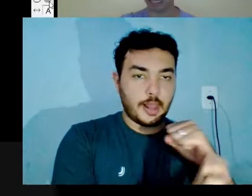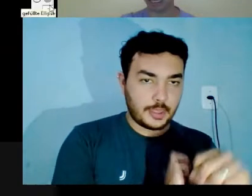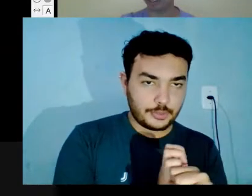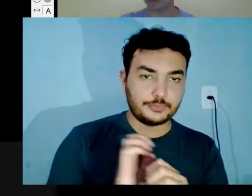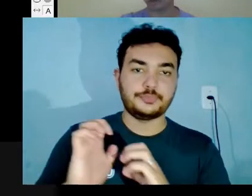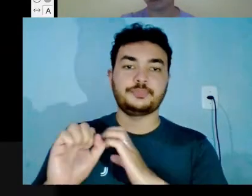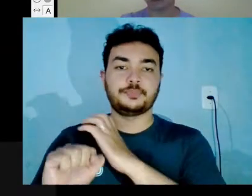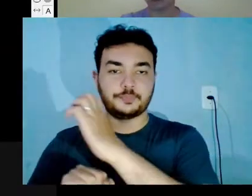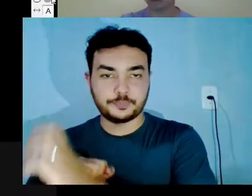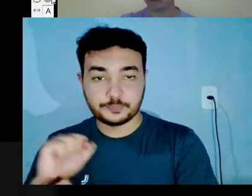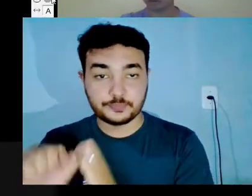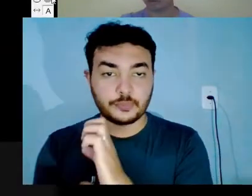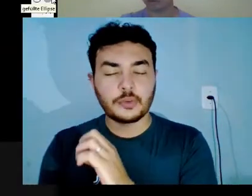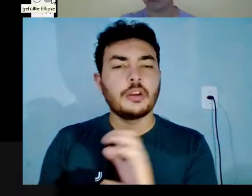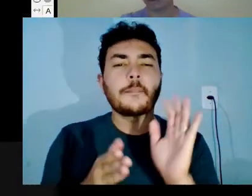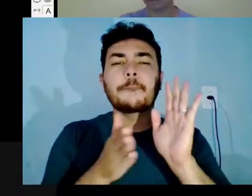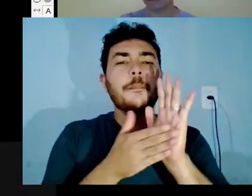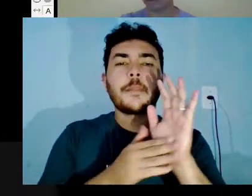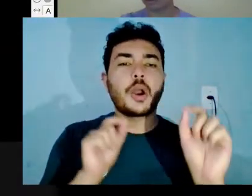dois elétrons...